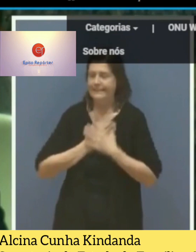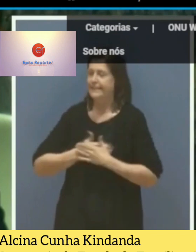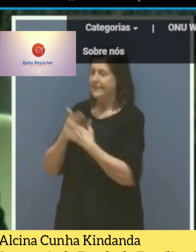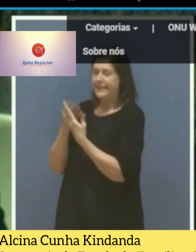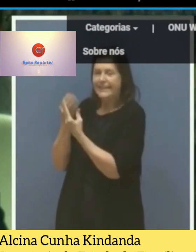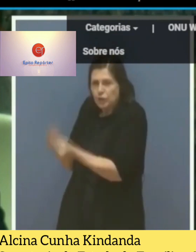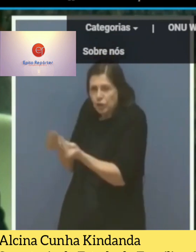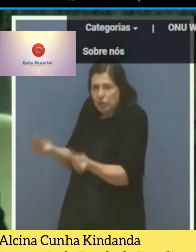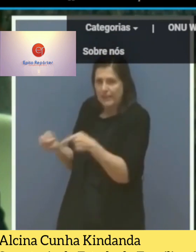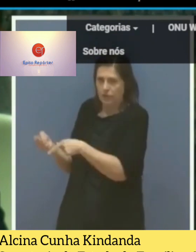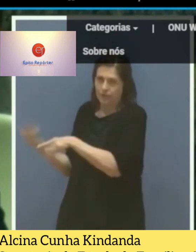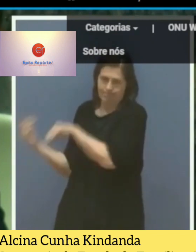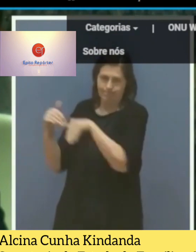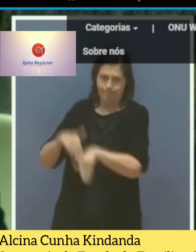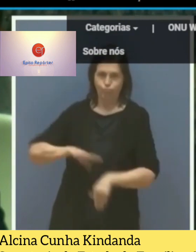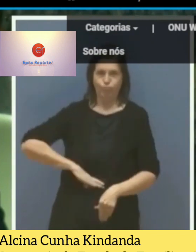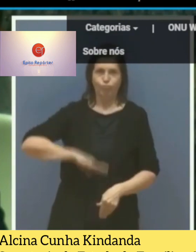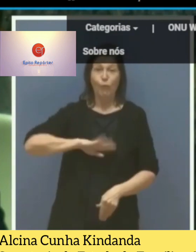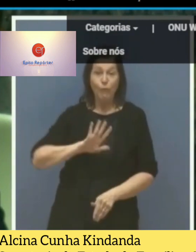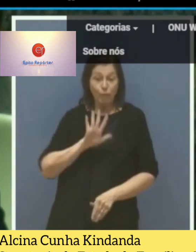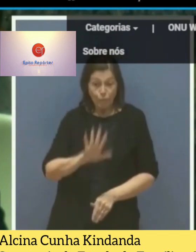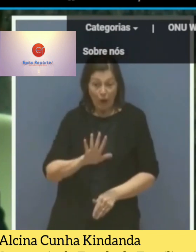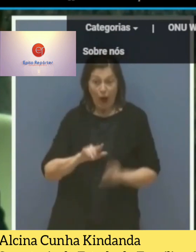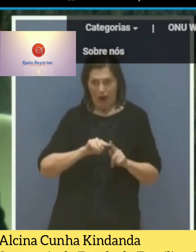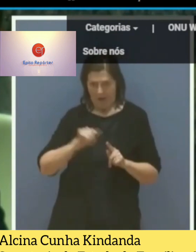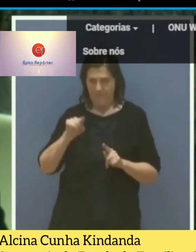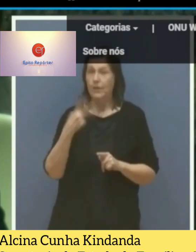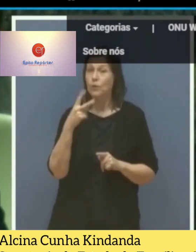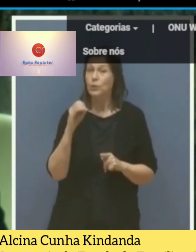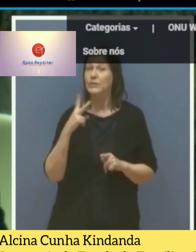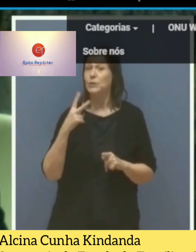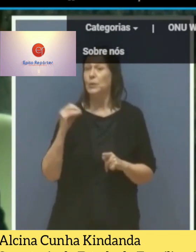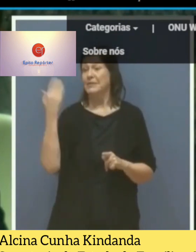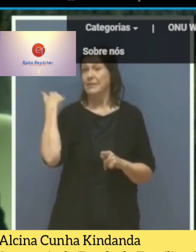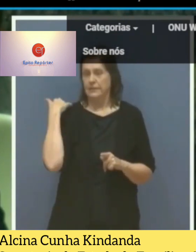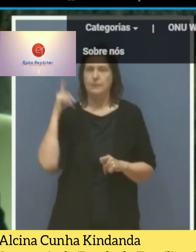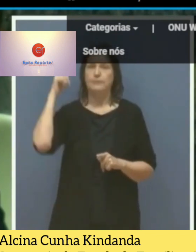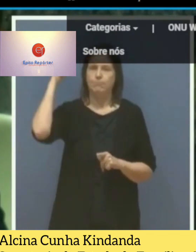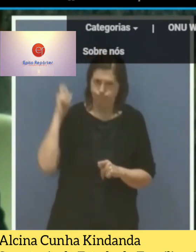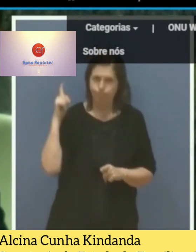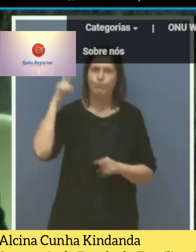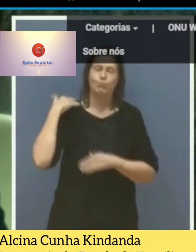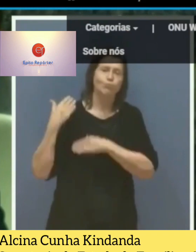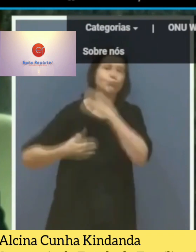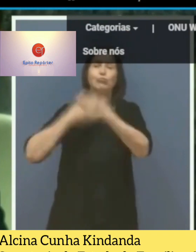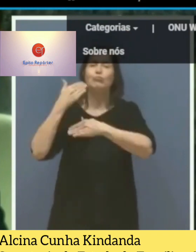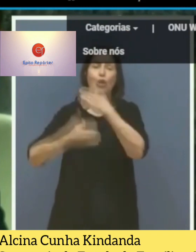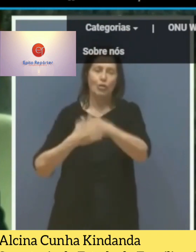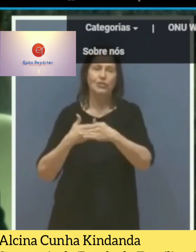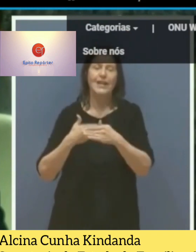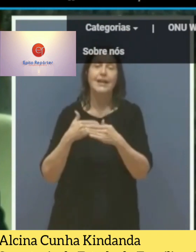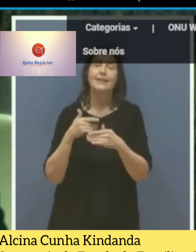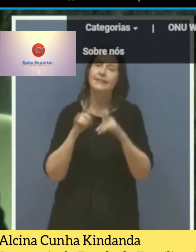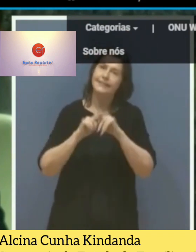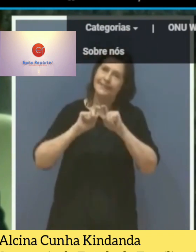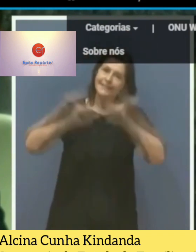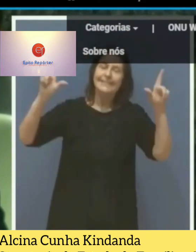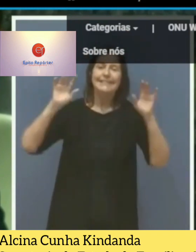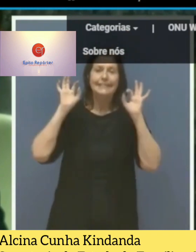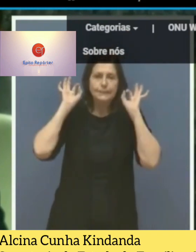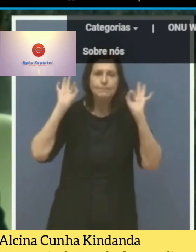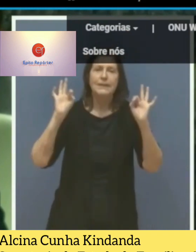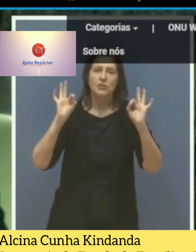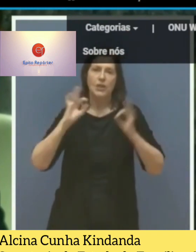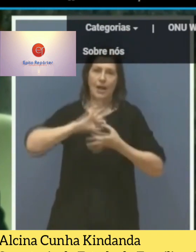Angola fez o lançamento do projeto especial Olímpico Angola tendo como lema deixe-me ganhar mas se eu não